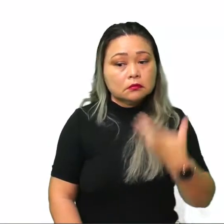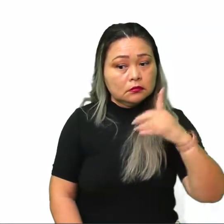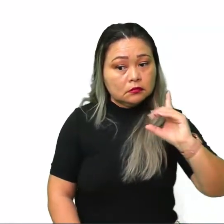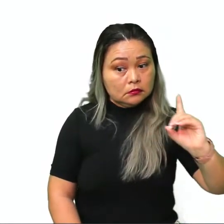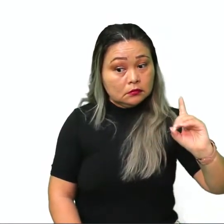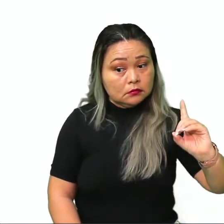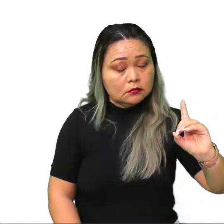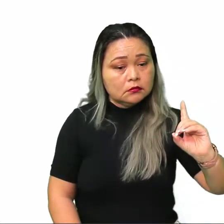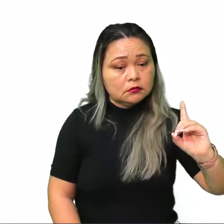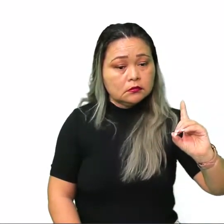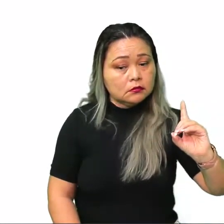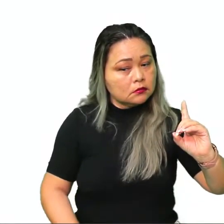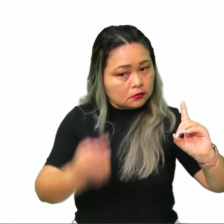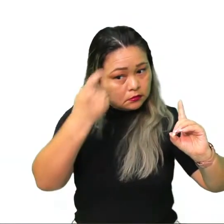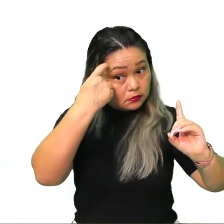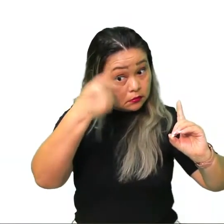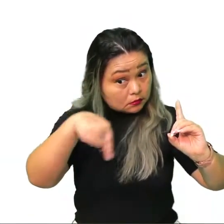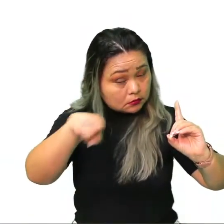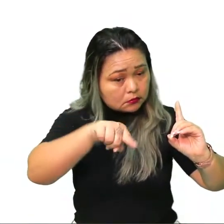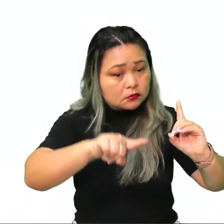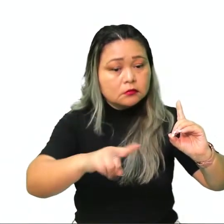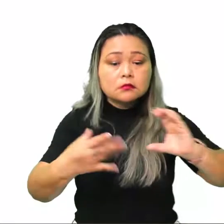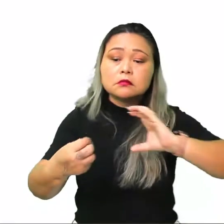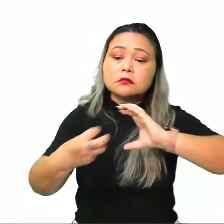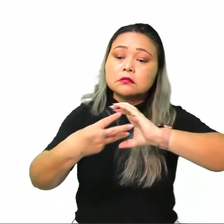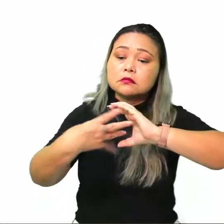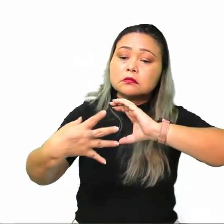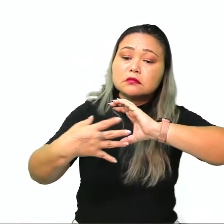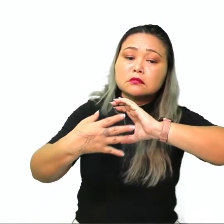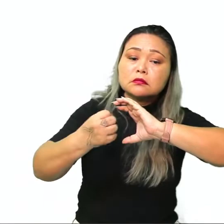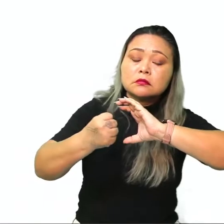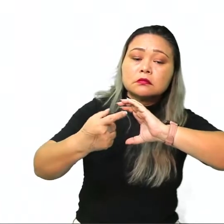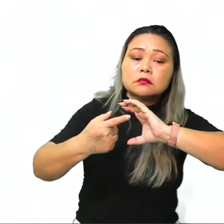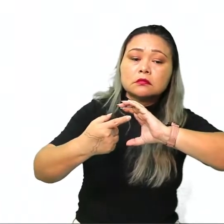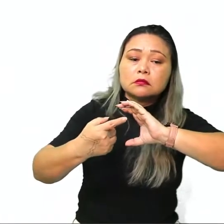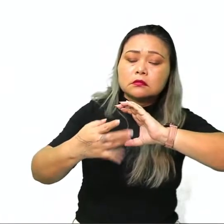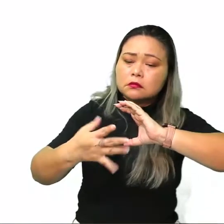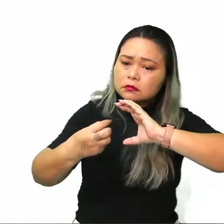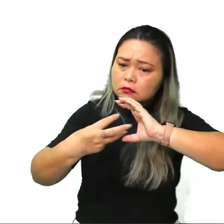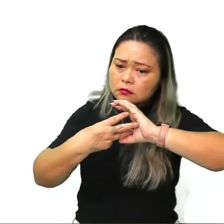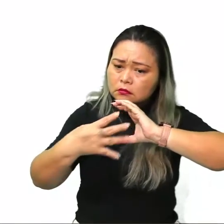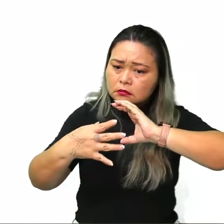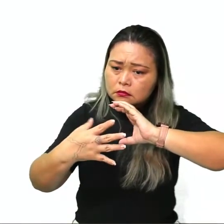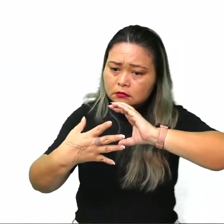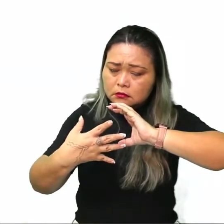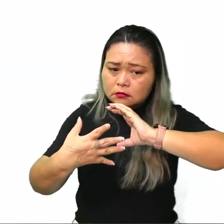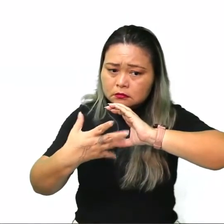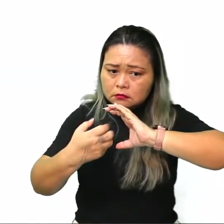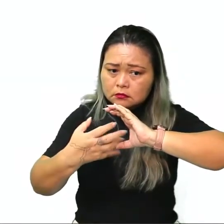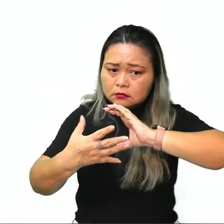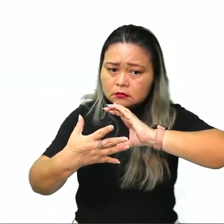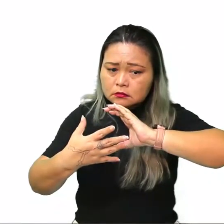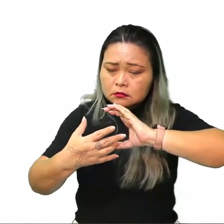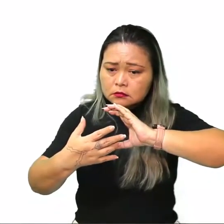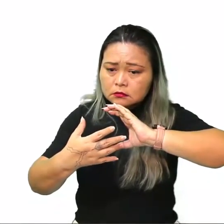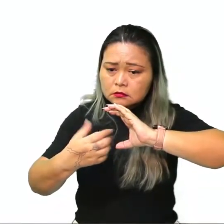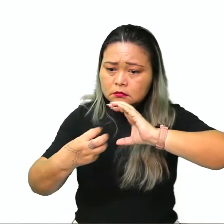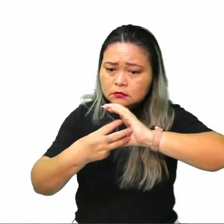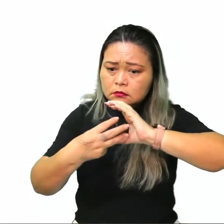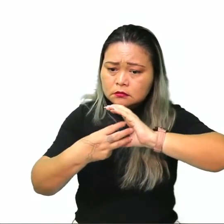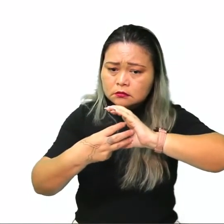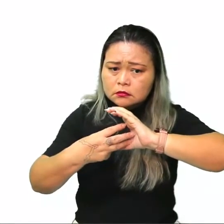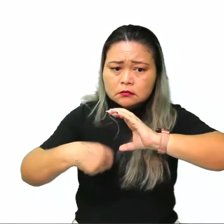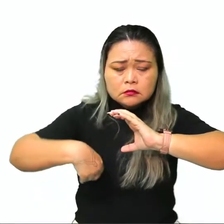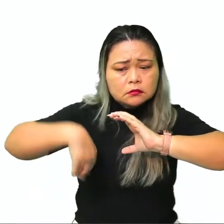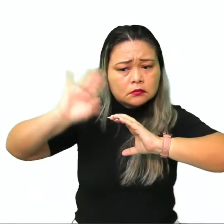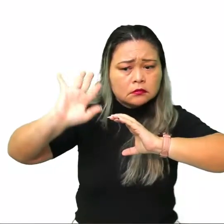D? Vai pensando aí. Respiração, respiração, ela vai ser a que vai